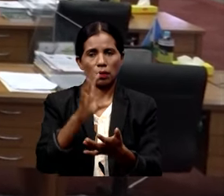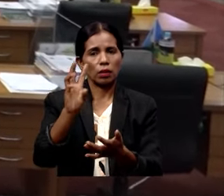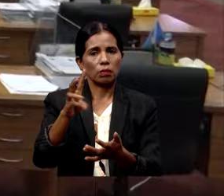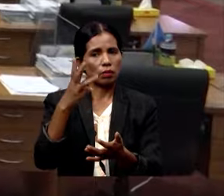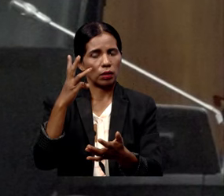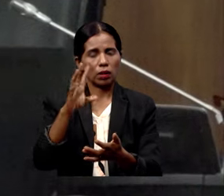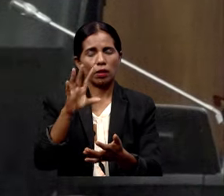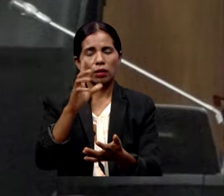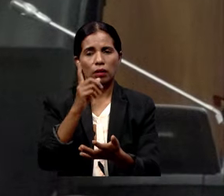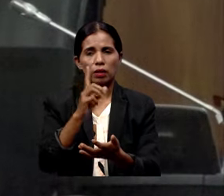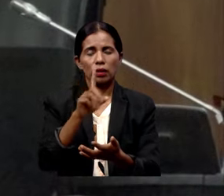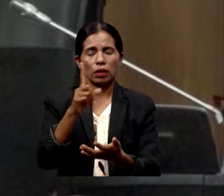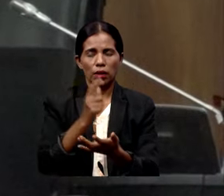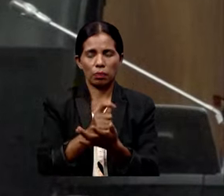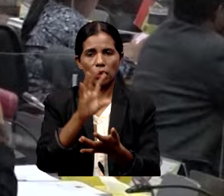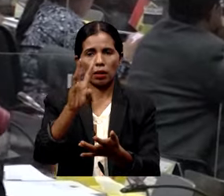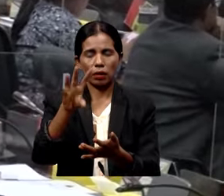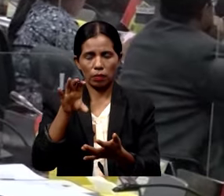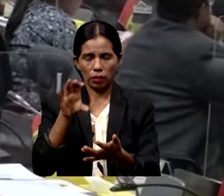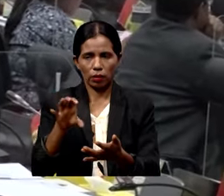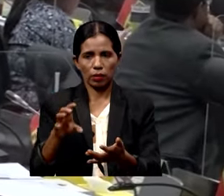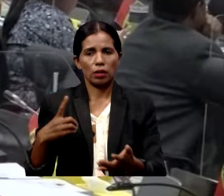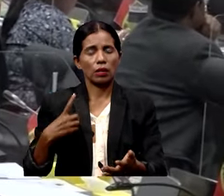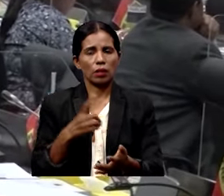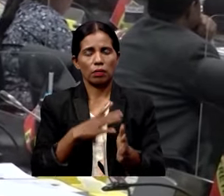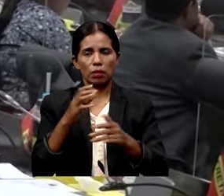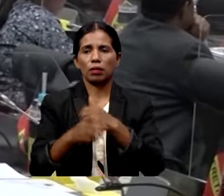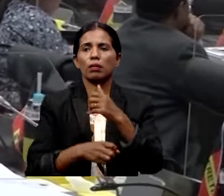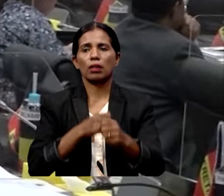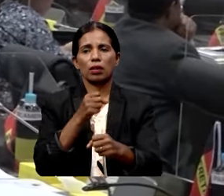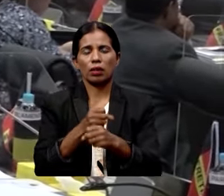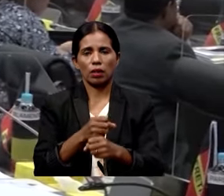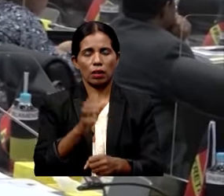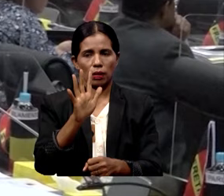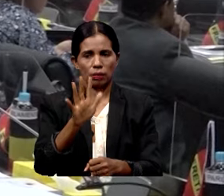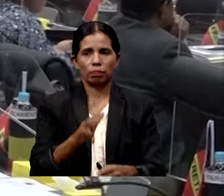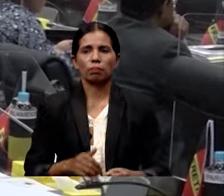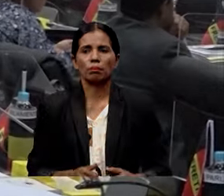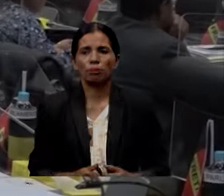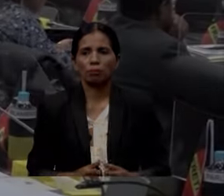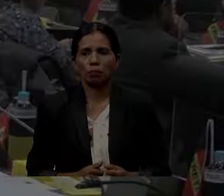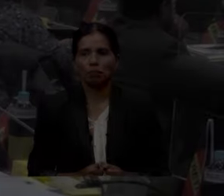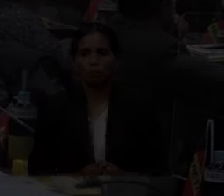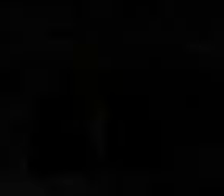saúde atus ne ba cada deputado durante mandato tinan lima. Laura Xavier, Lamberto da Silva, GMN.